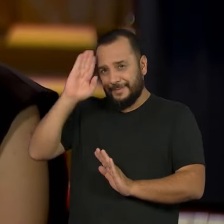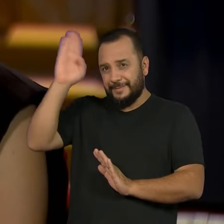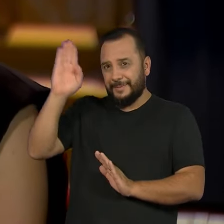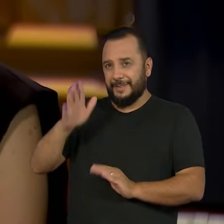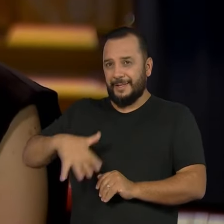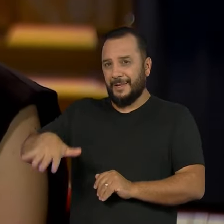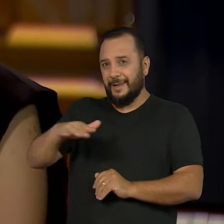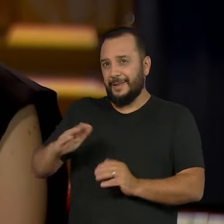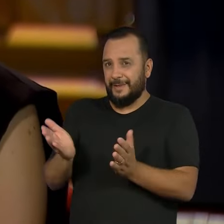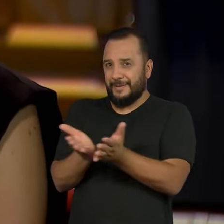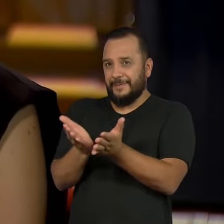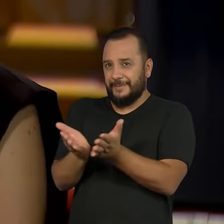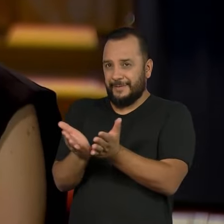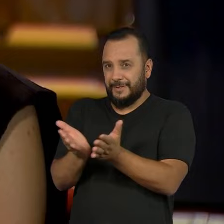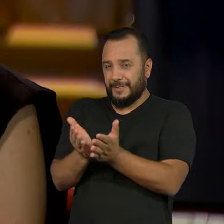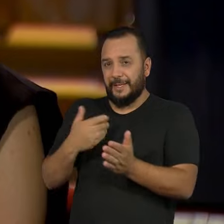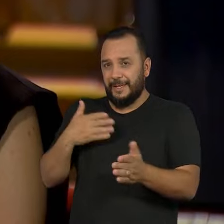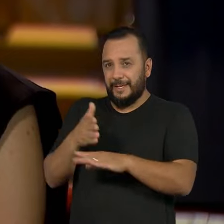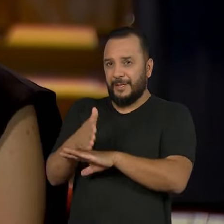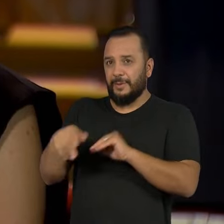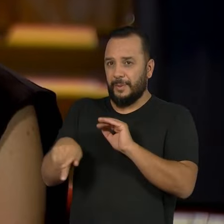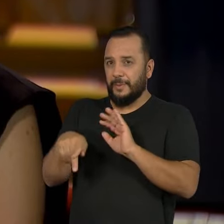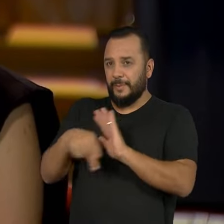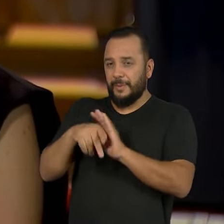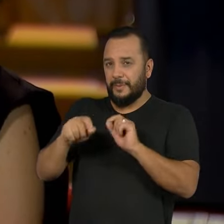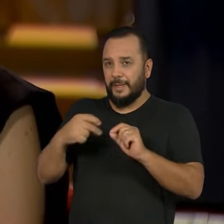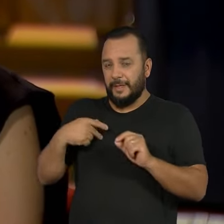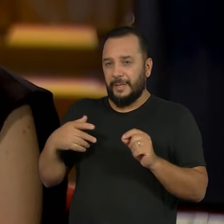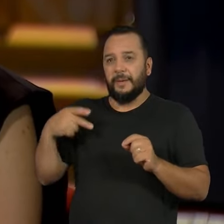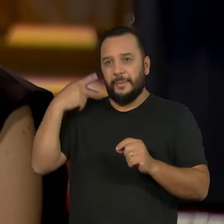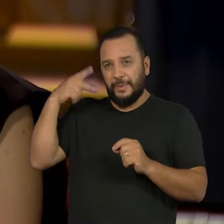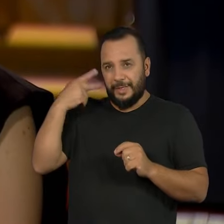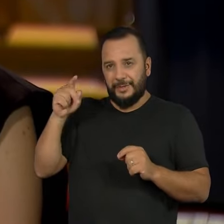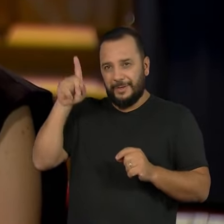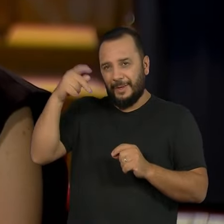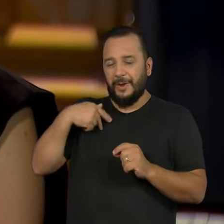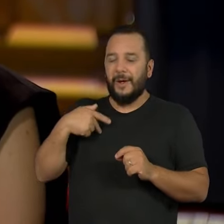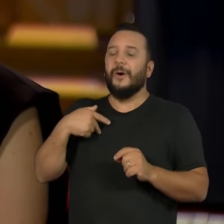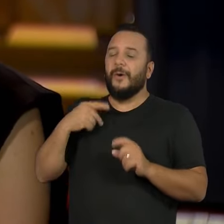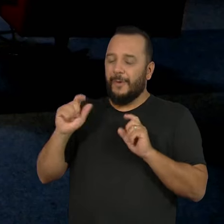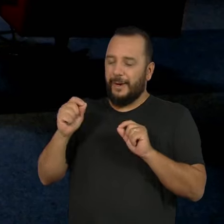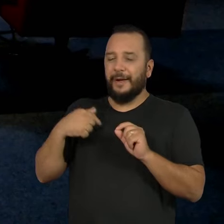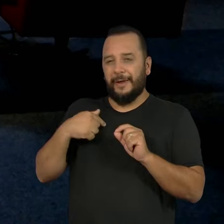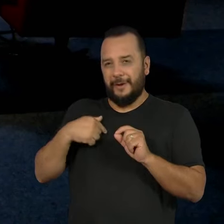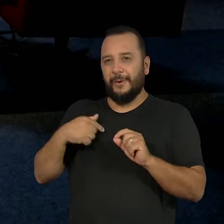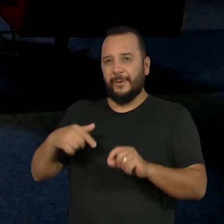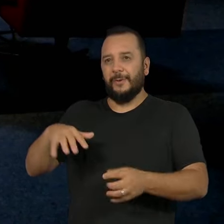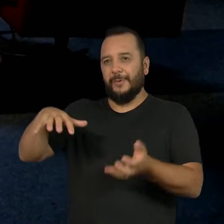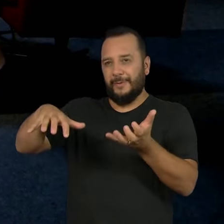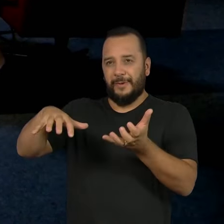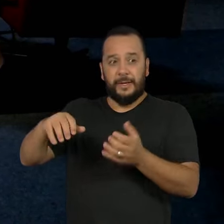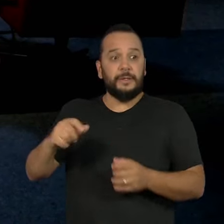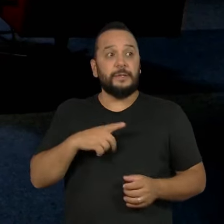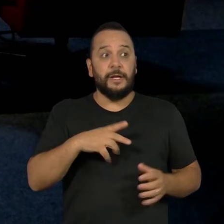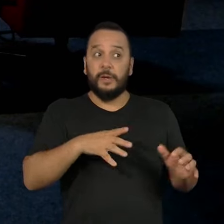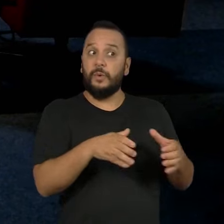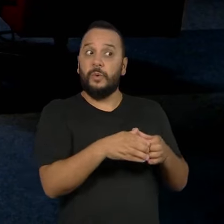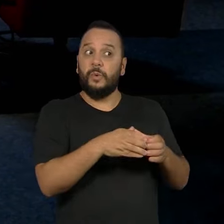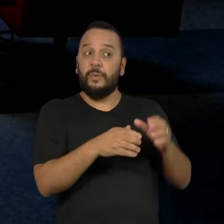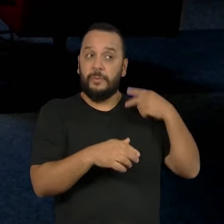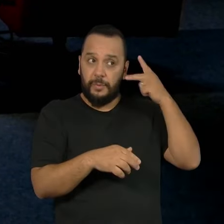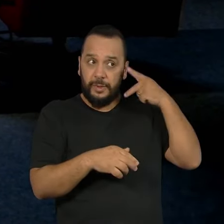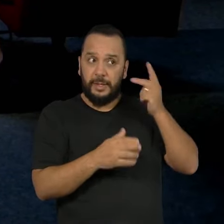evangélico no na política brasileira no no no Congresso Nacional ali como emblema a tal da bancada tal da bancada